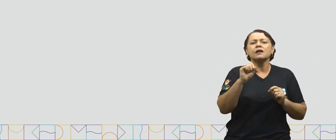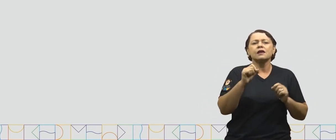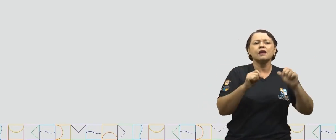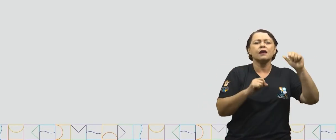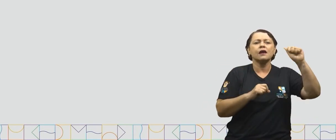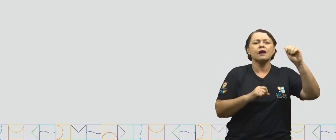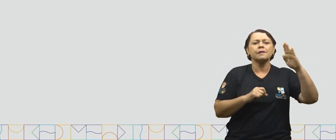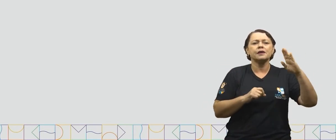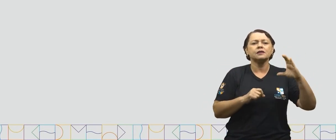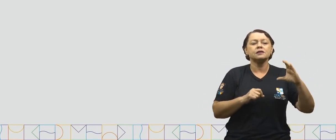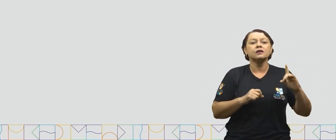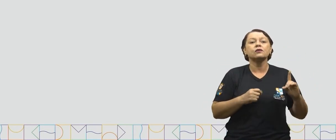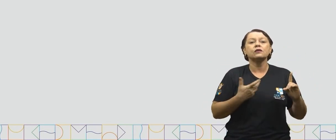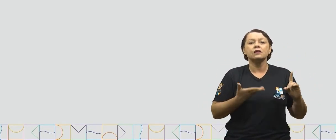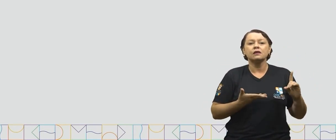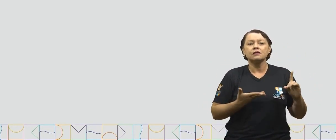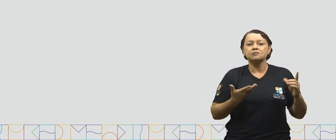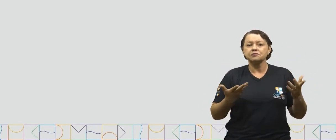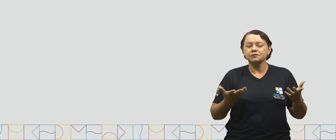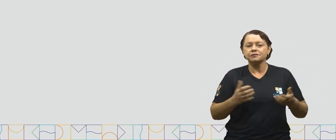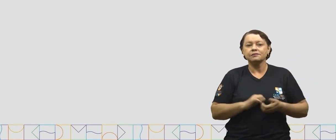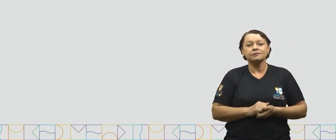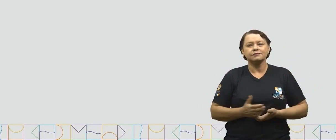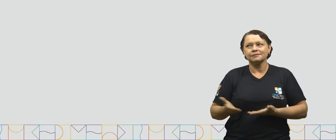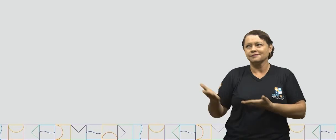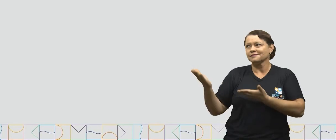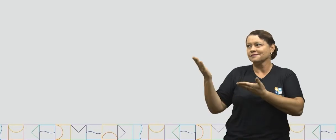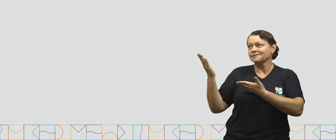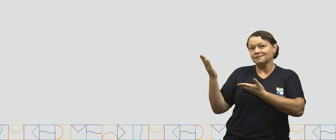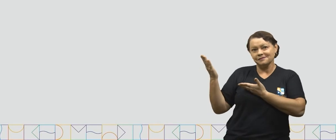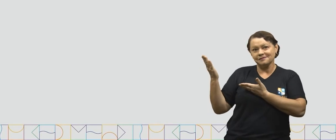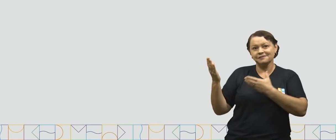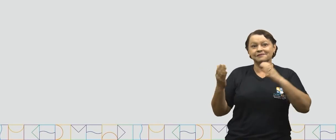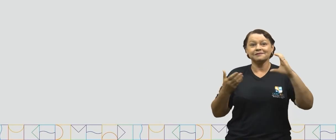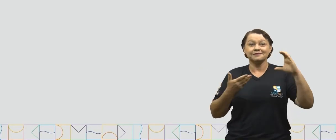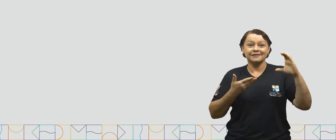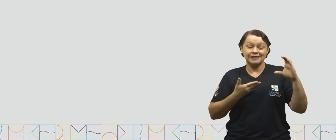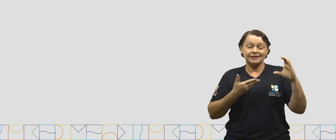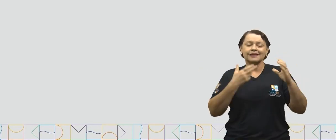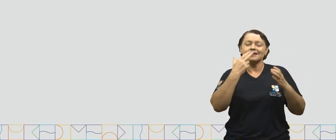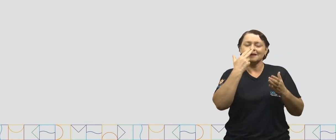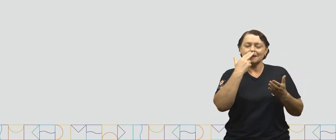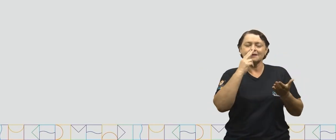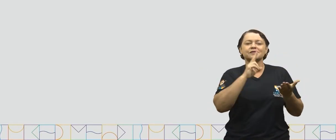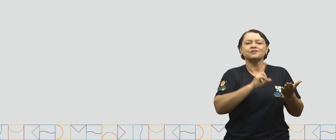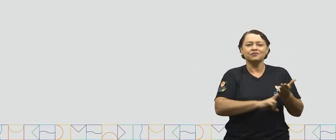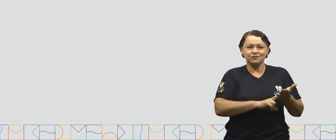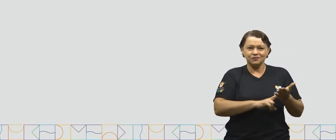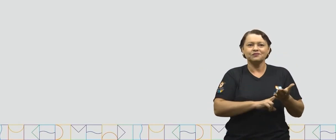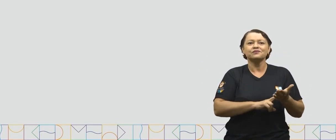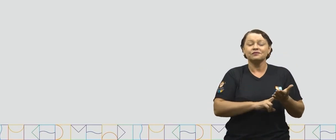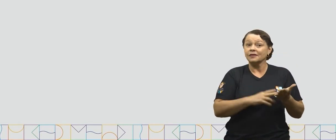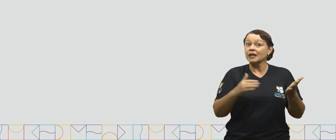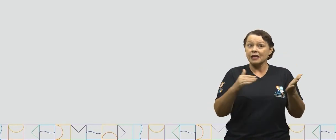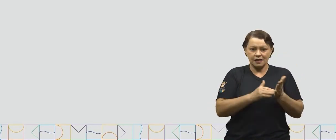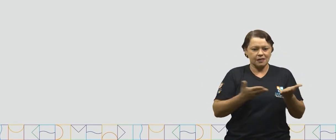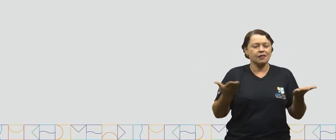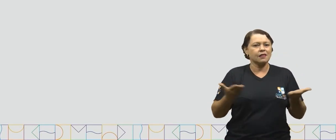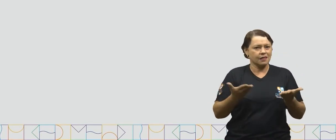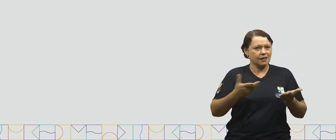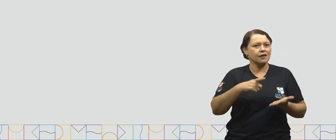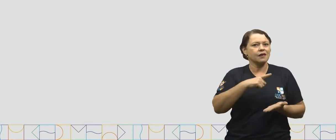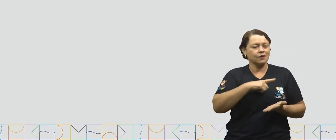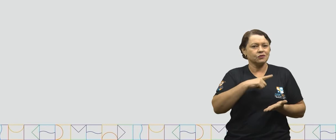a quê? A alternativa correta é a letra C. Estamos falando dos correios, que até hoje